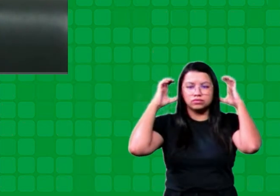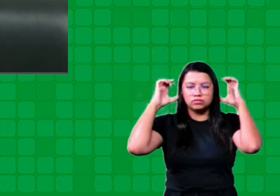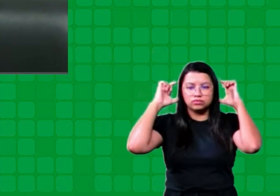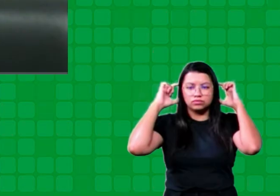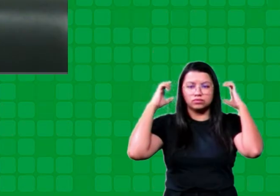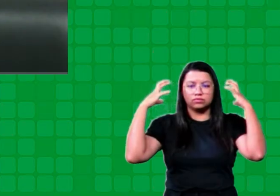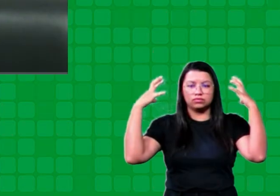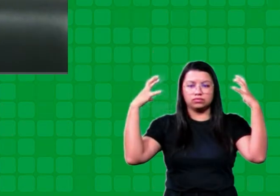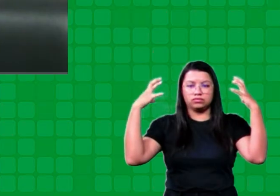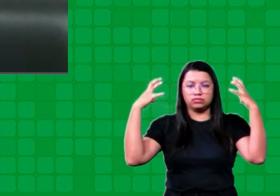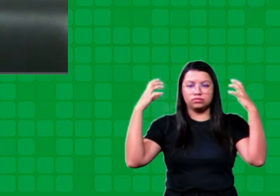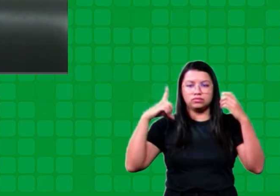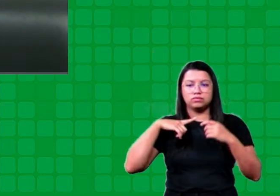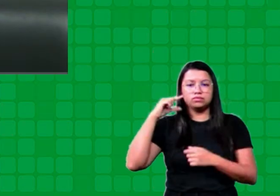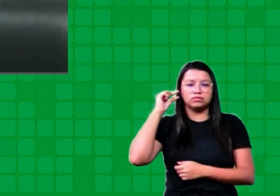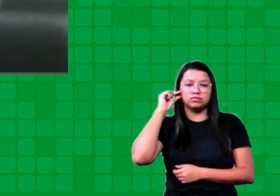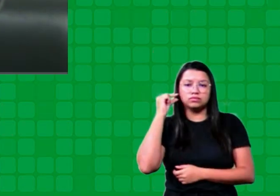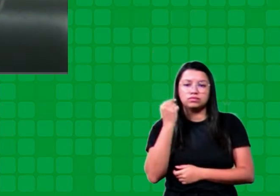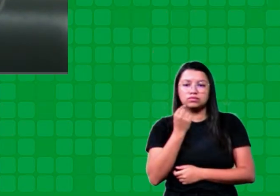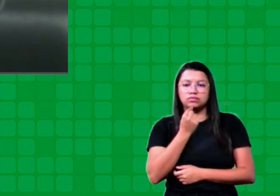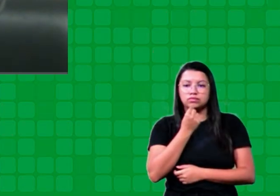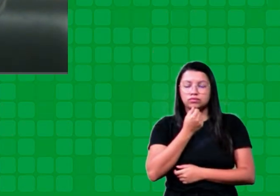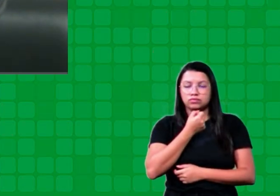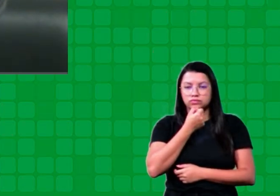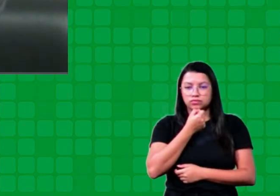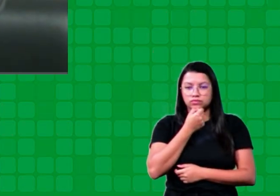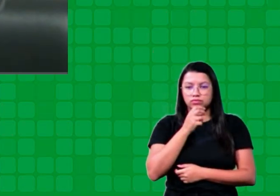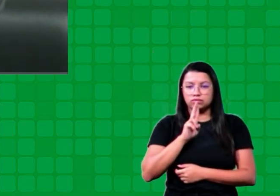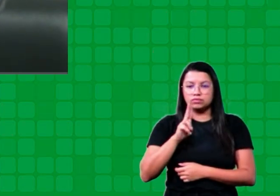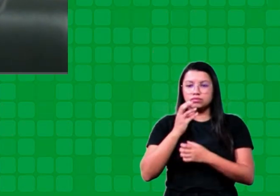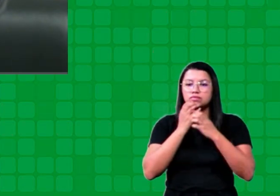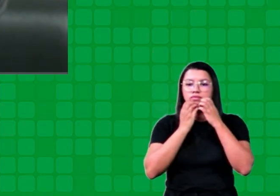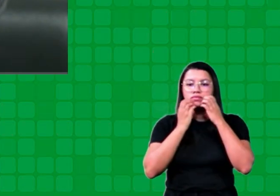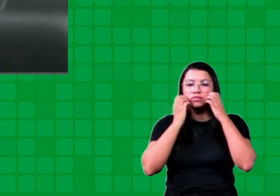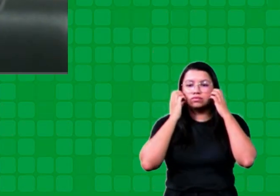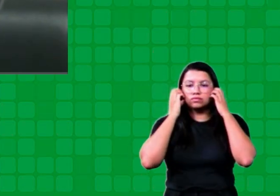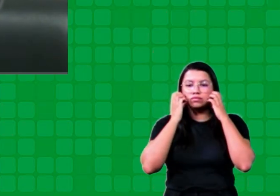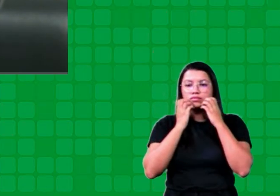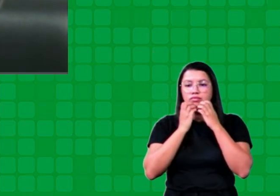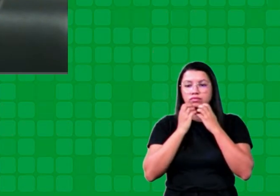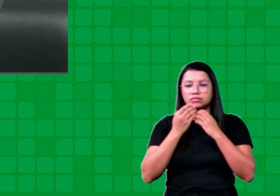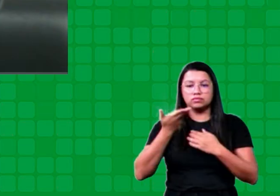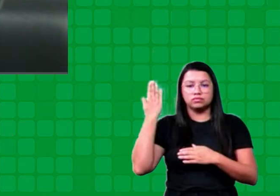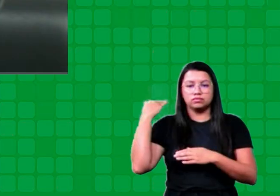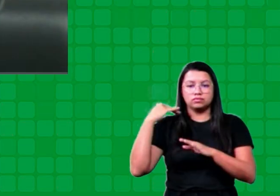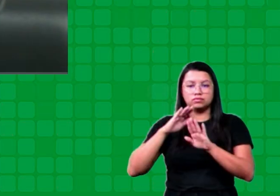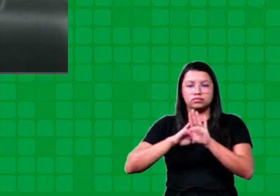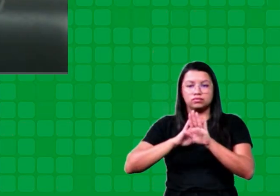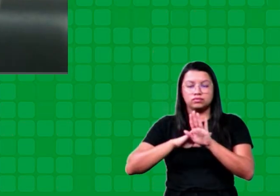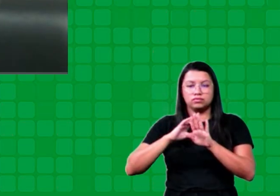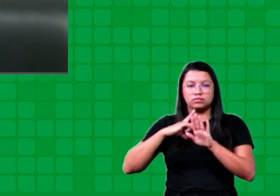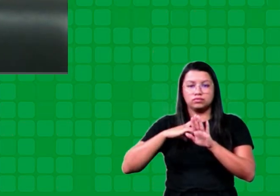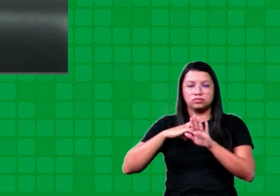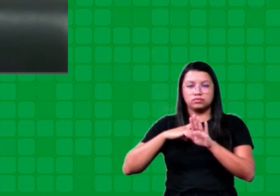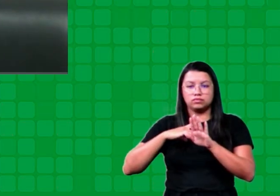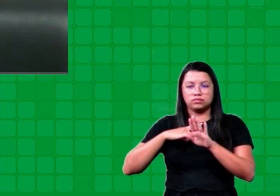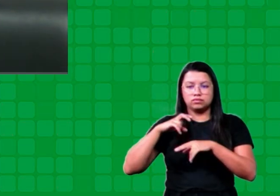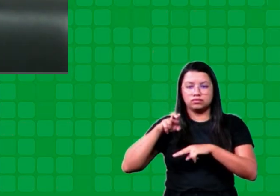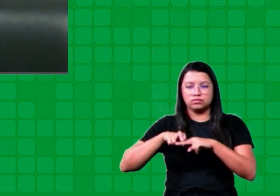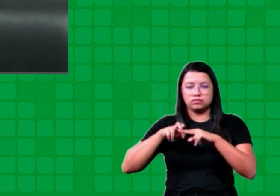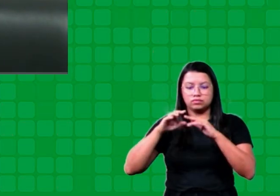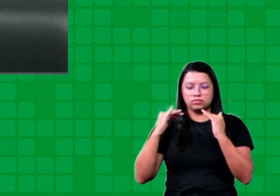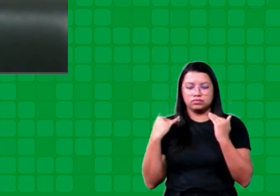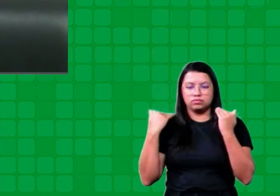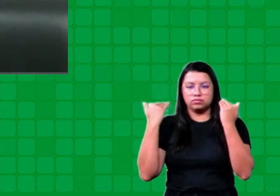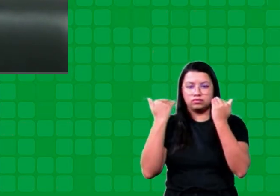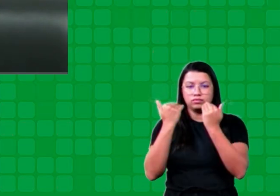com microfone, uso barba, e atrás de mim tem um encosto de cadeira e tem uma parede branca com